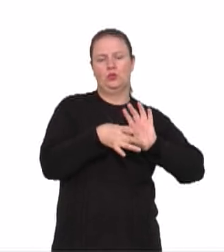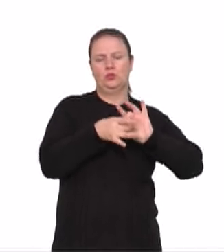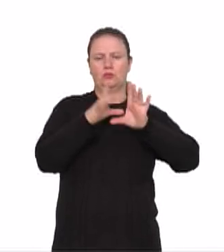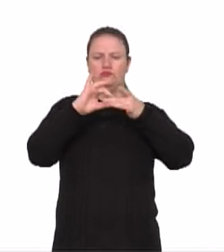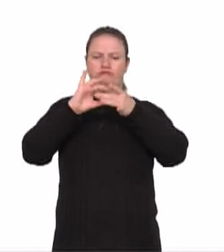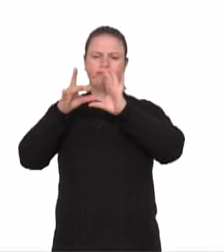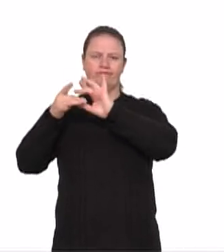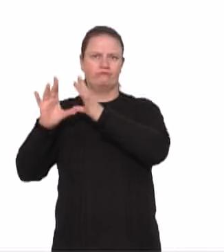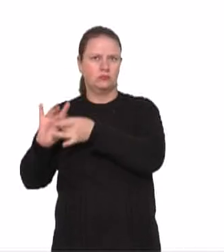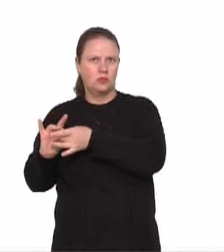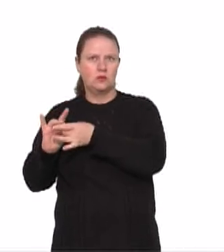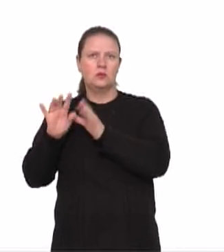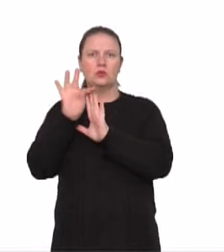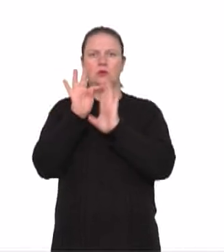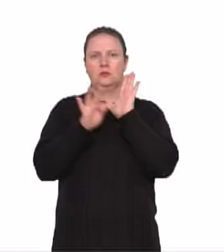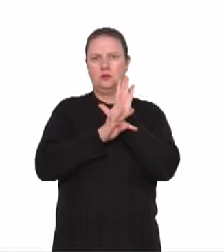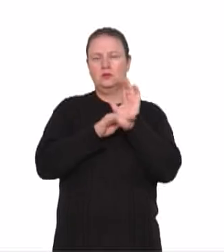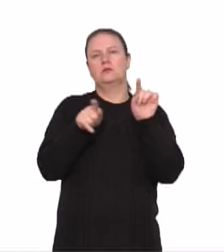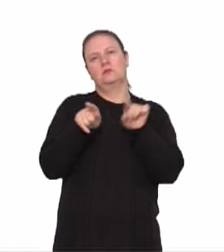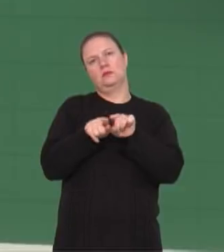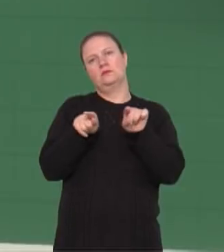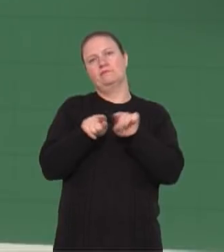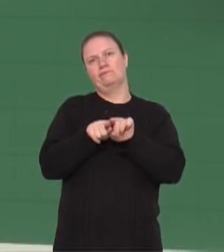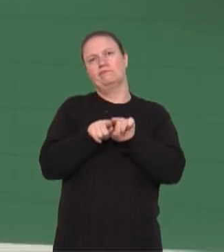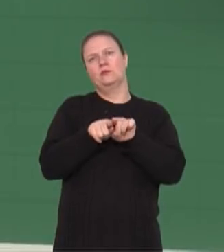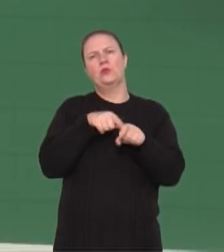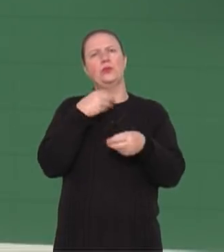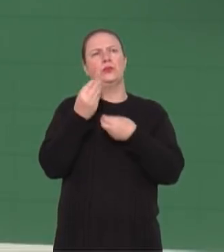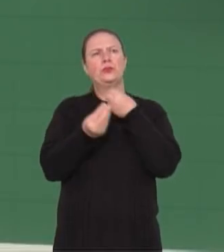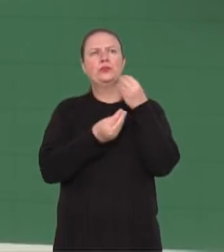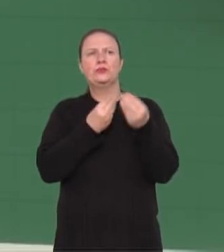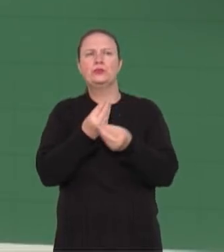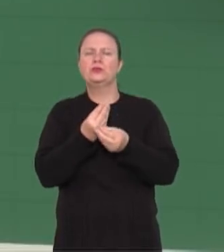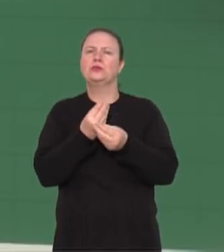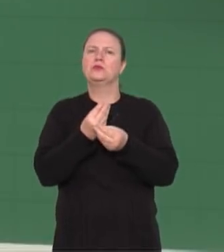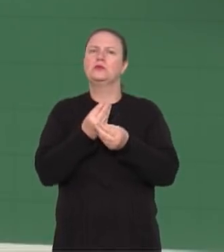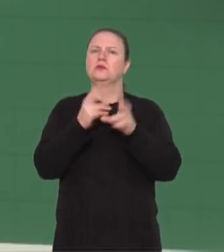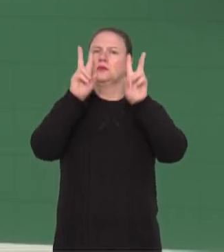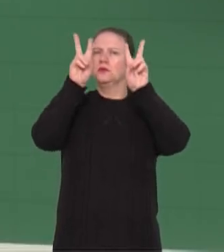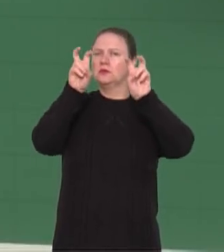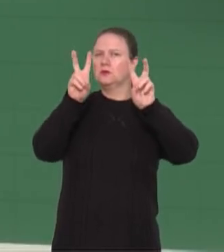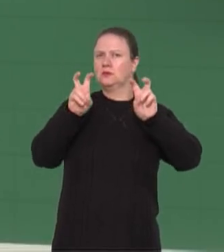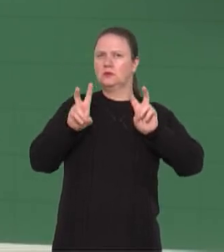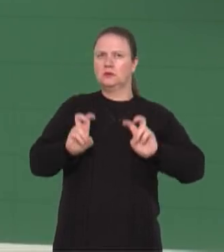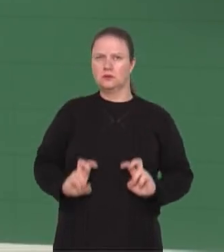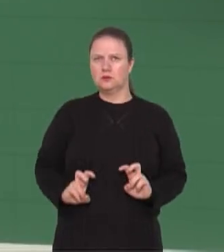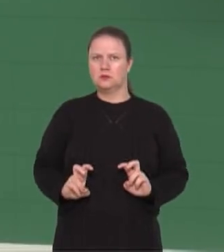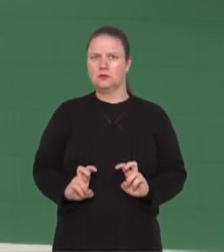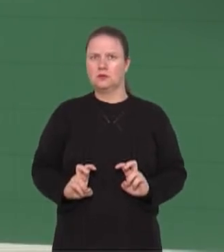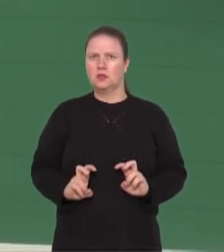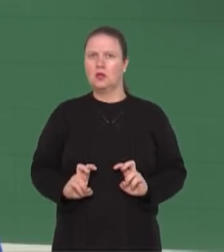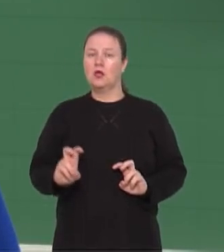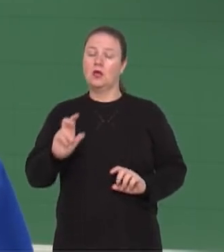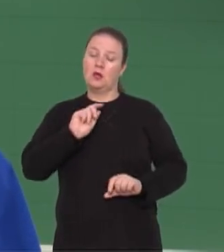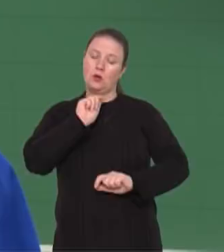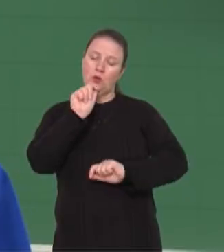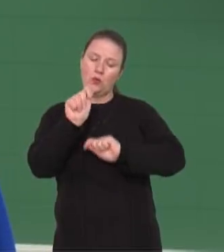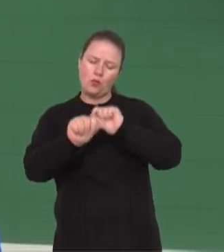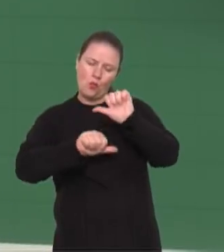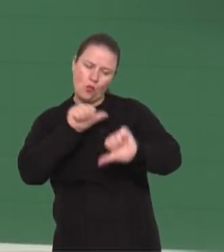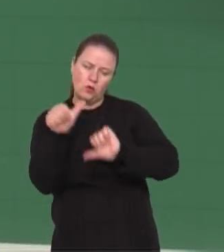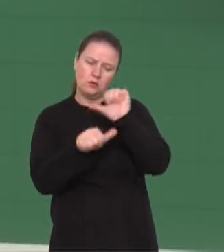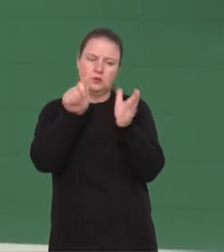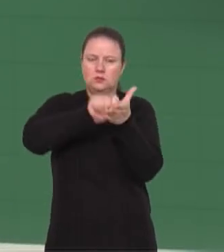intertextualidade entre a transcrição e o conto, né, no que os assuntos, os temas abordados, tanto na transcrição quanto no